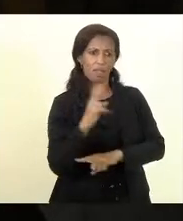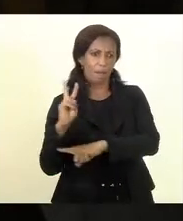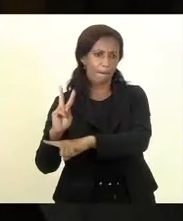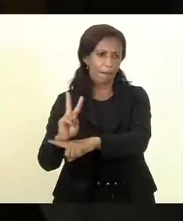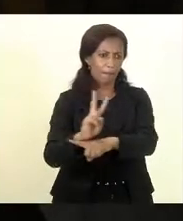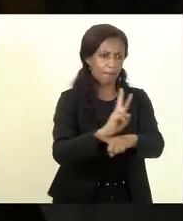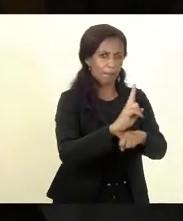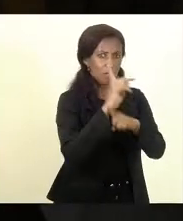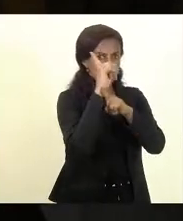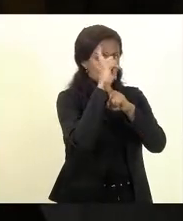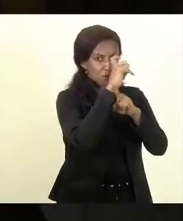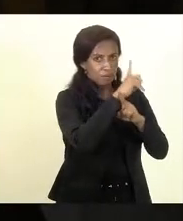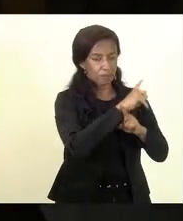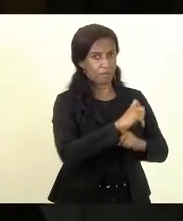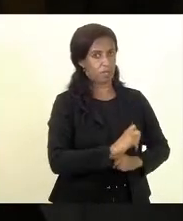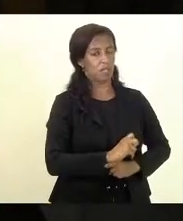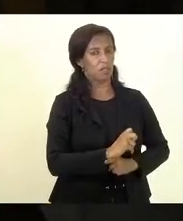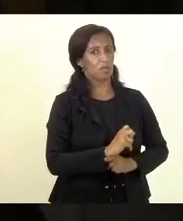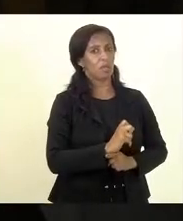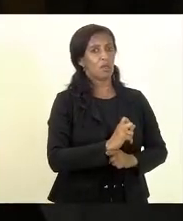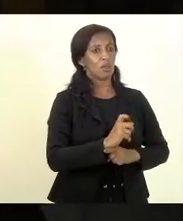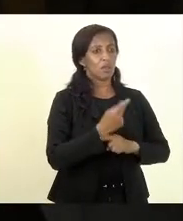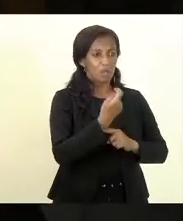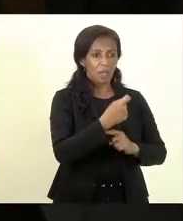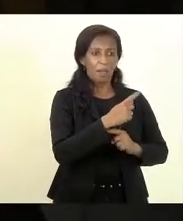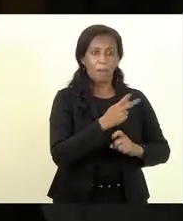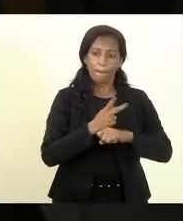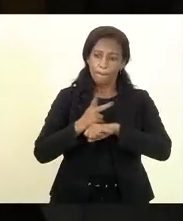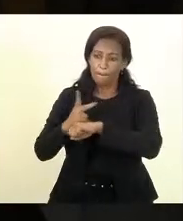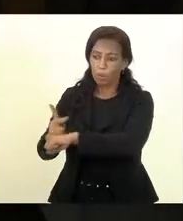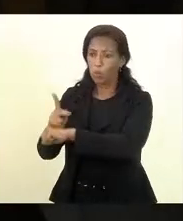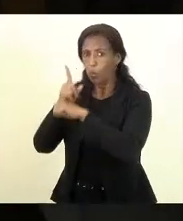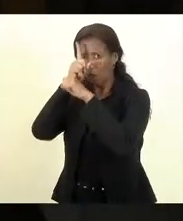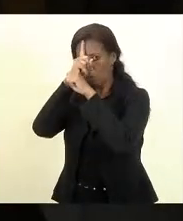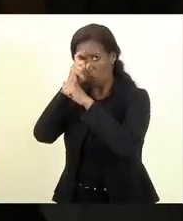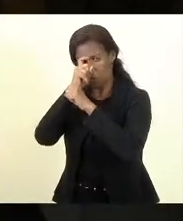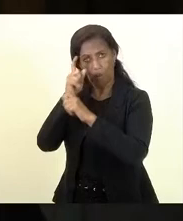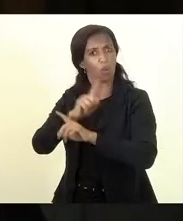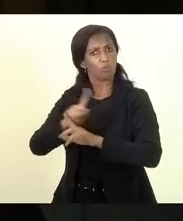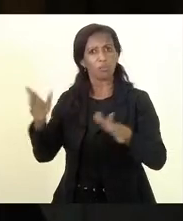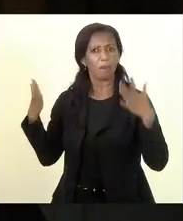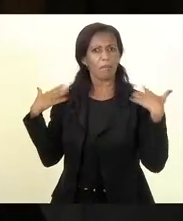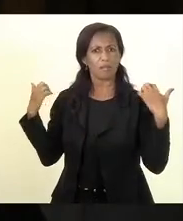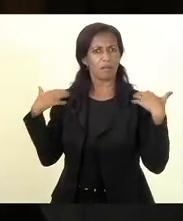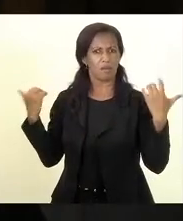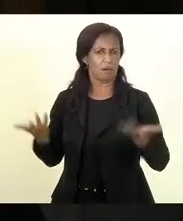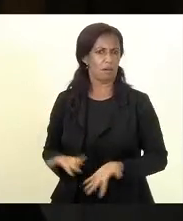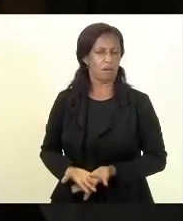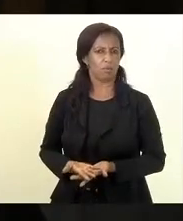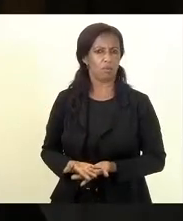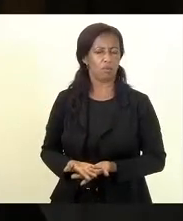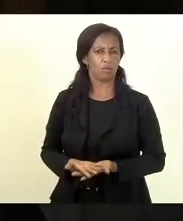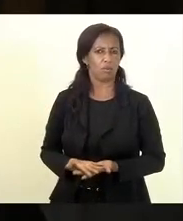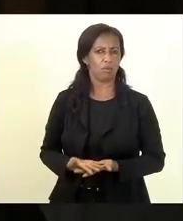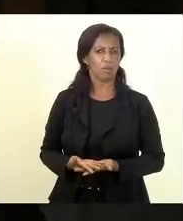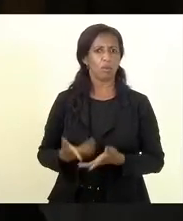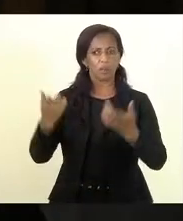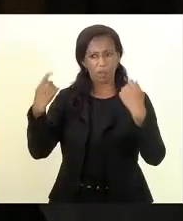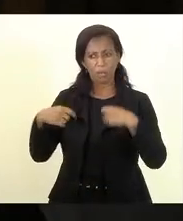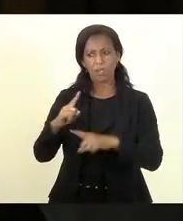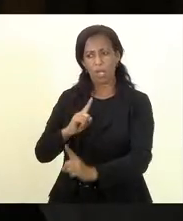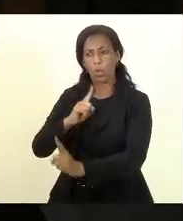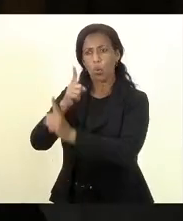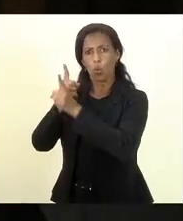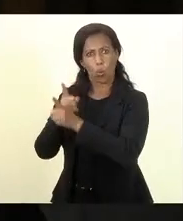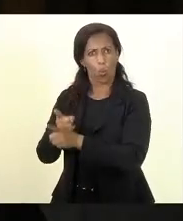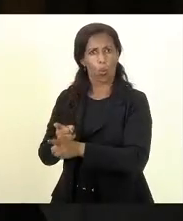difícil, que quem procura uma unidade médica está precisando, não está ali passeando, e infelizmente não encontra um atendimento decente.